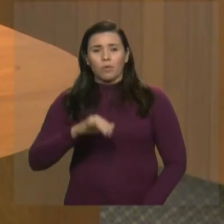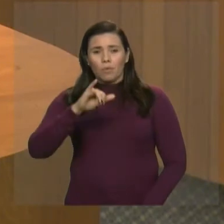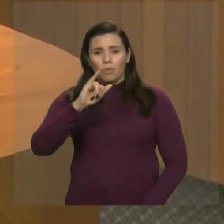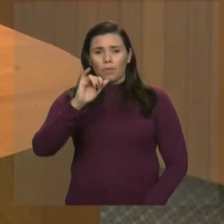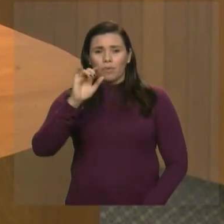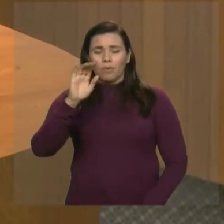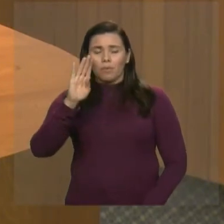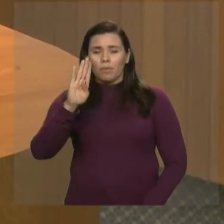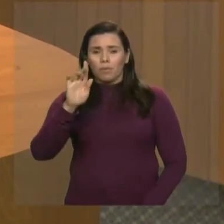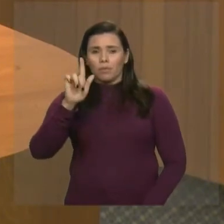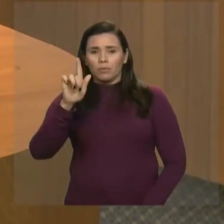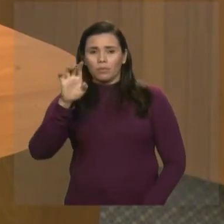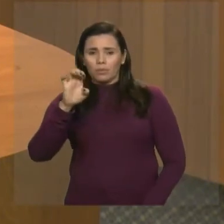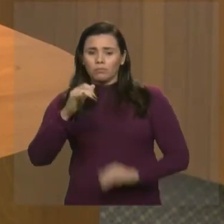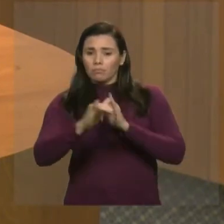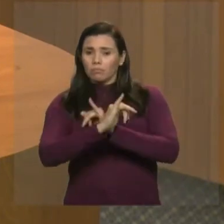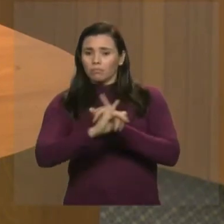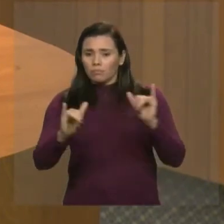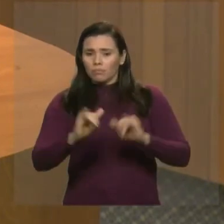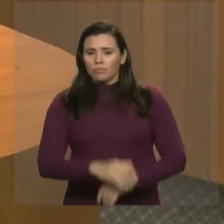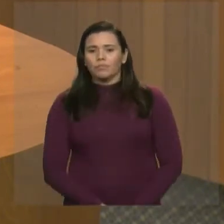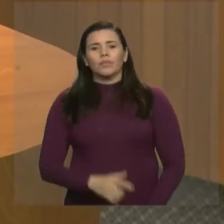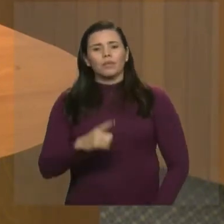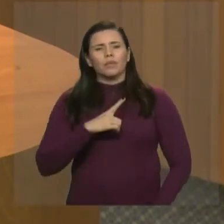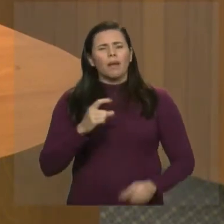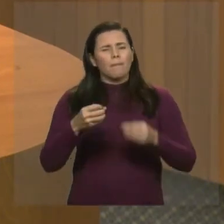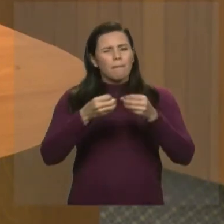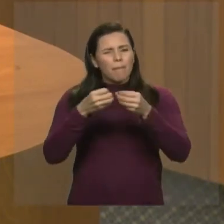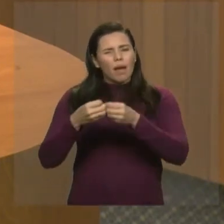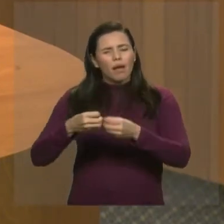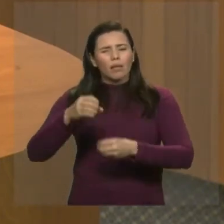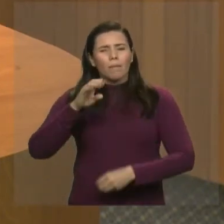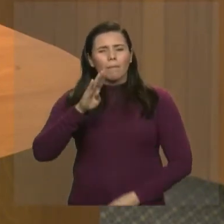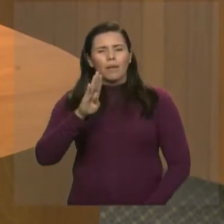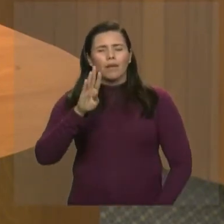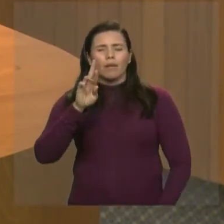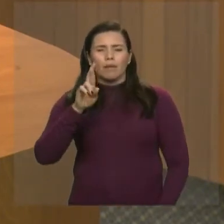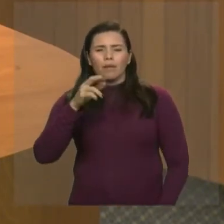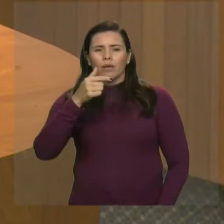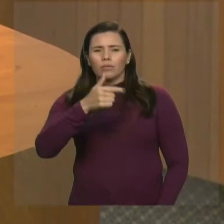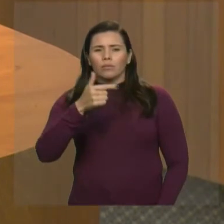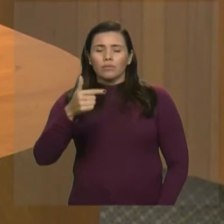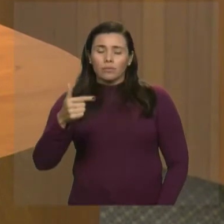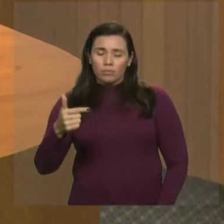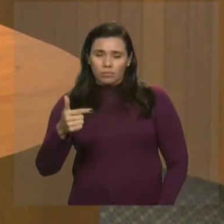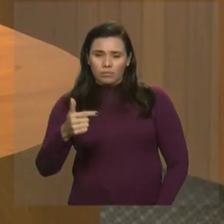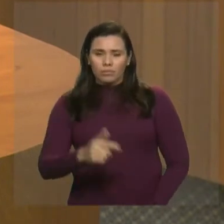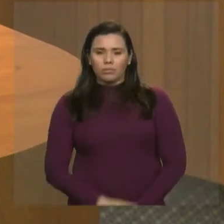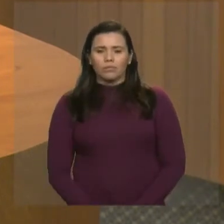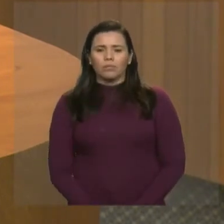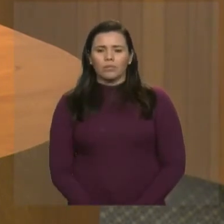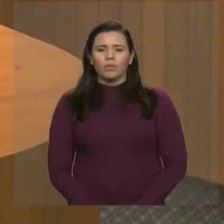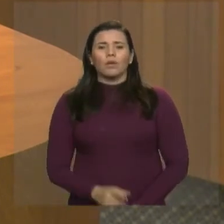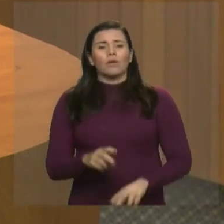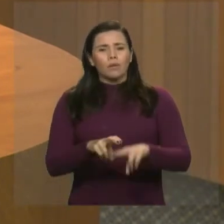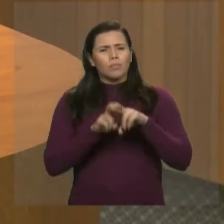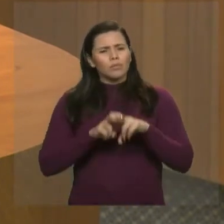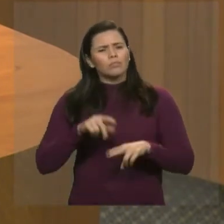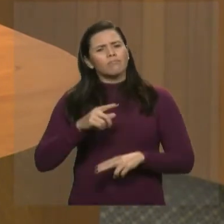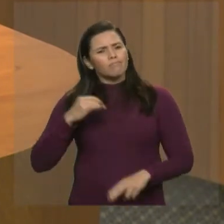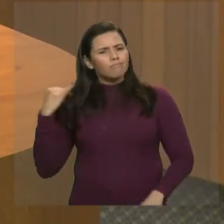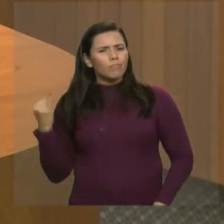tem na sua localização as margens da BR-222 e 010, fatores relevantes que produzem uma